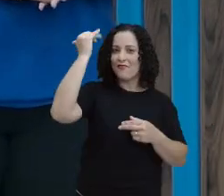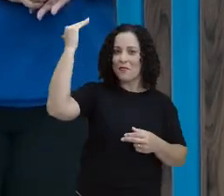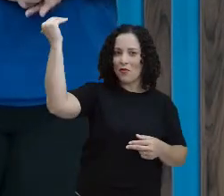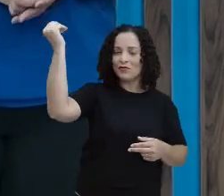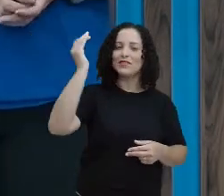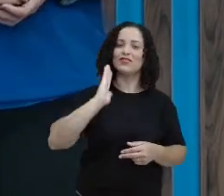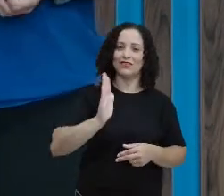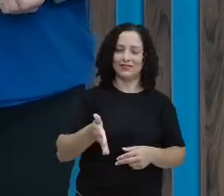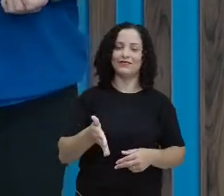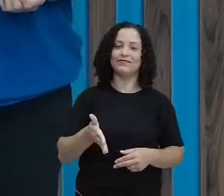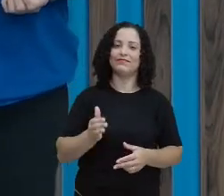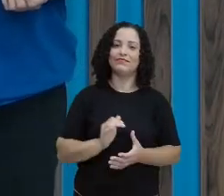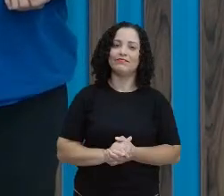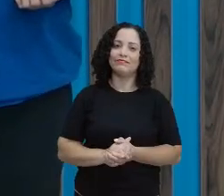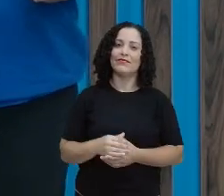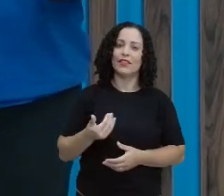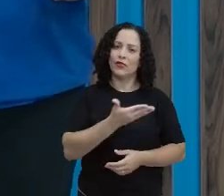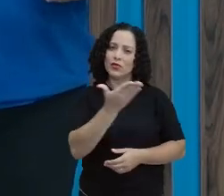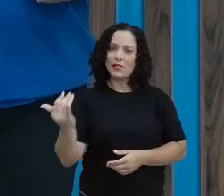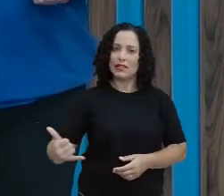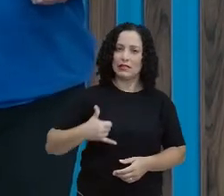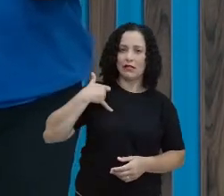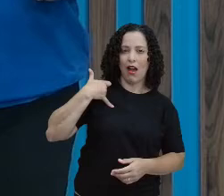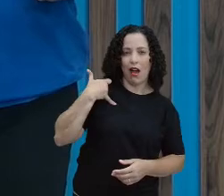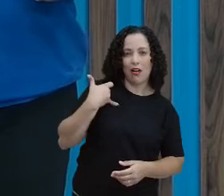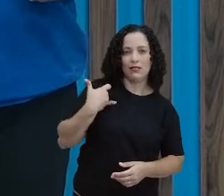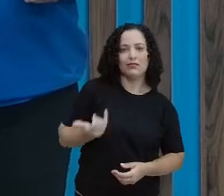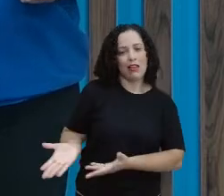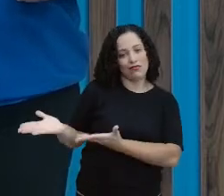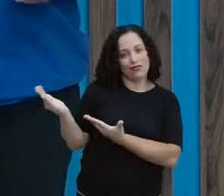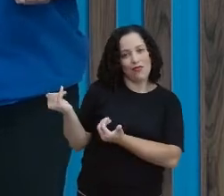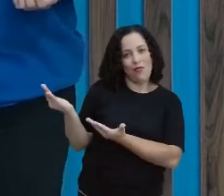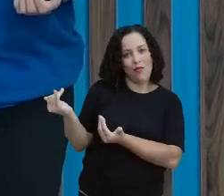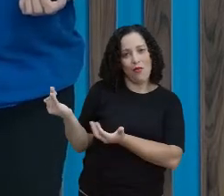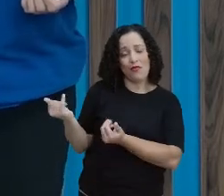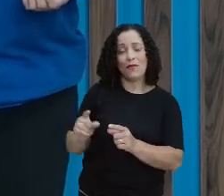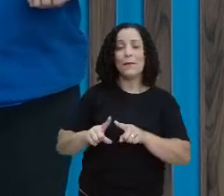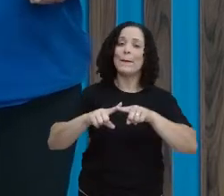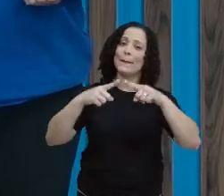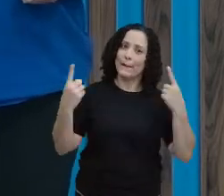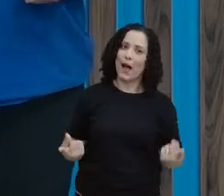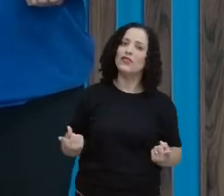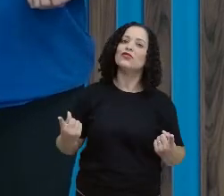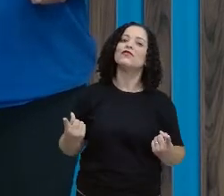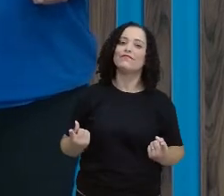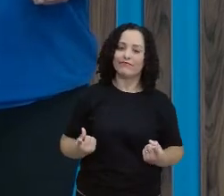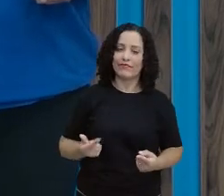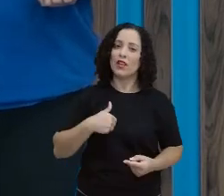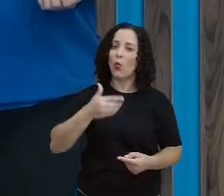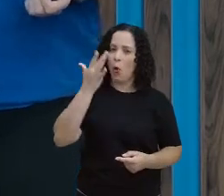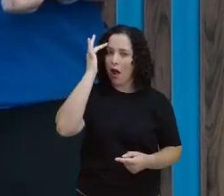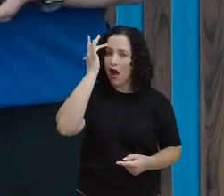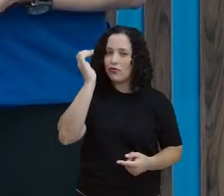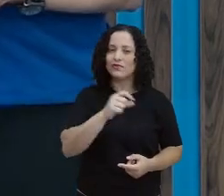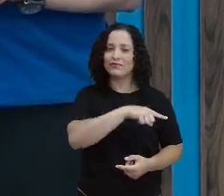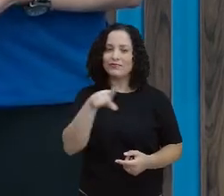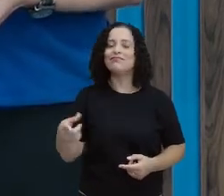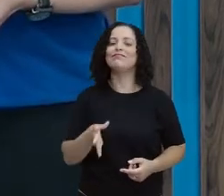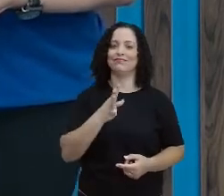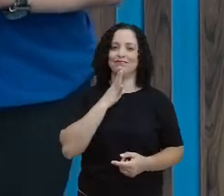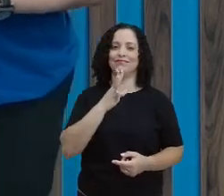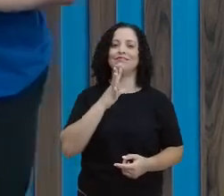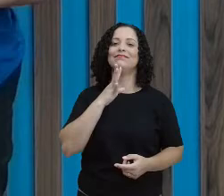sim. Mesmo com a idade de vocês, né? São mais jovens, né, professora? Mas eu acredito que vocês já ouviram